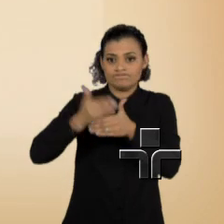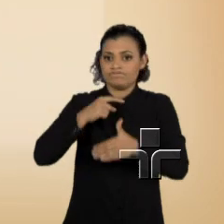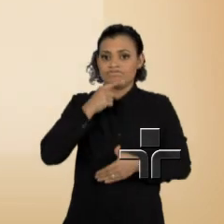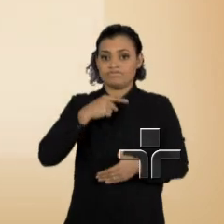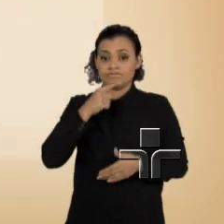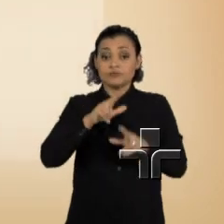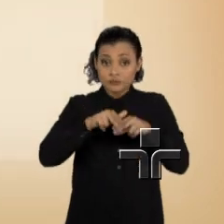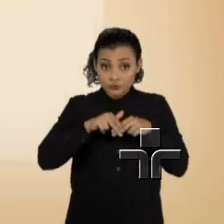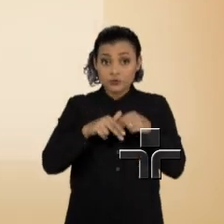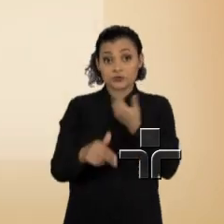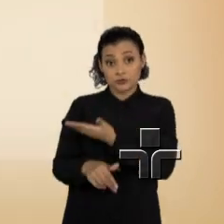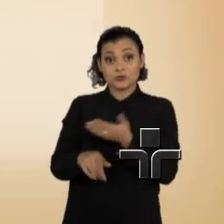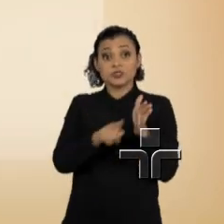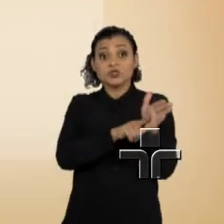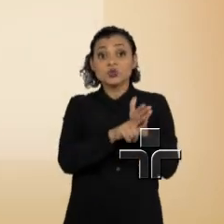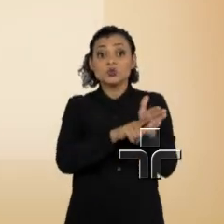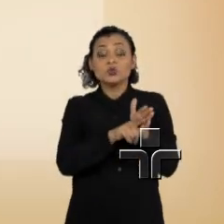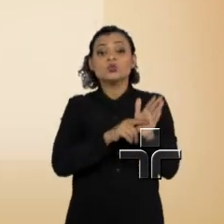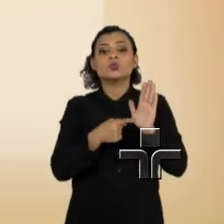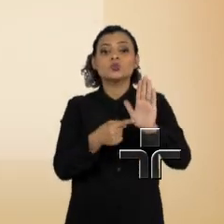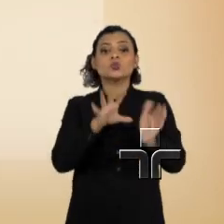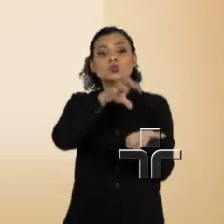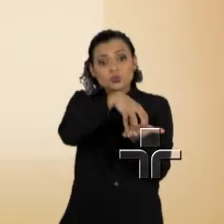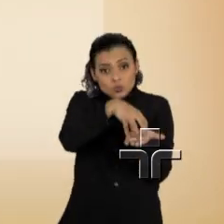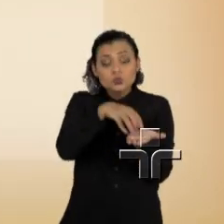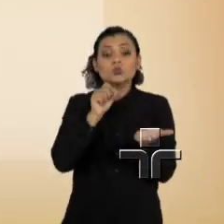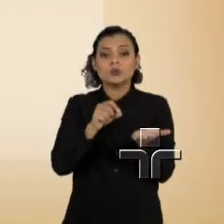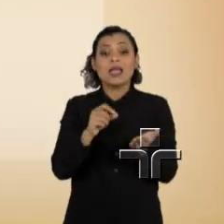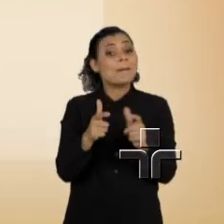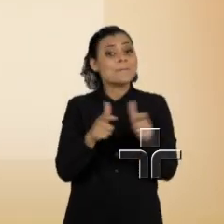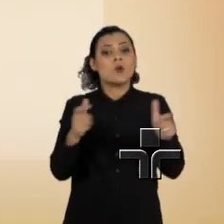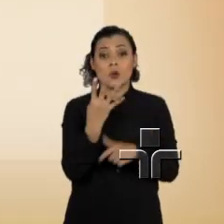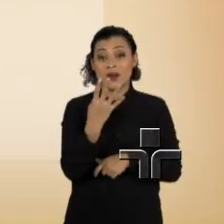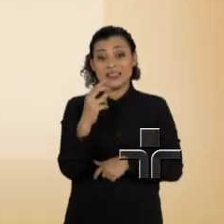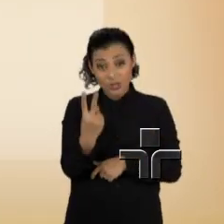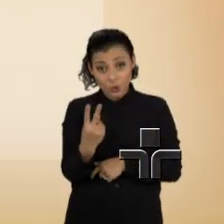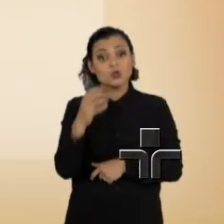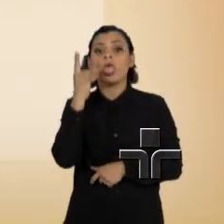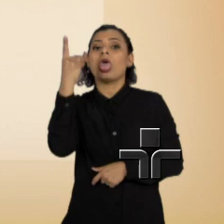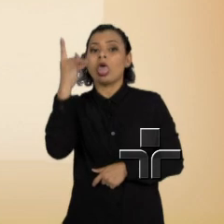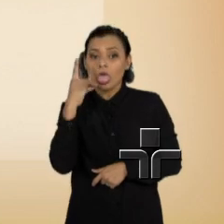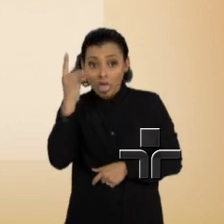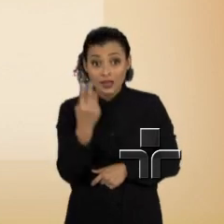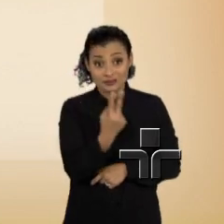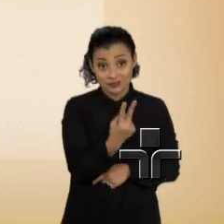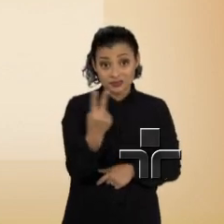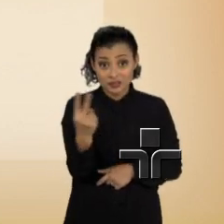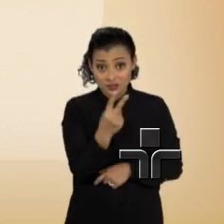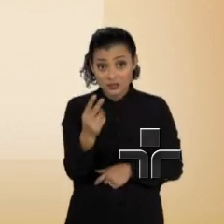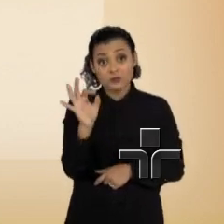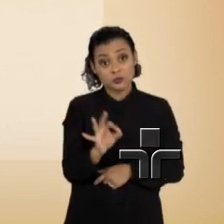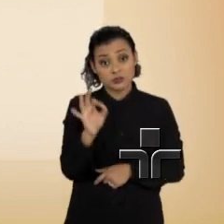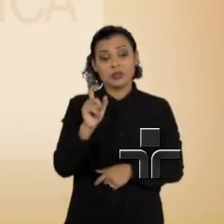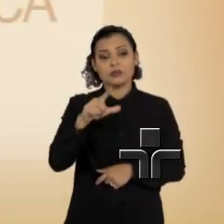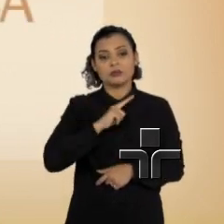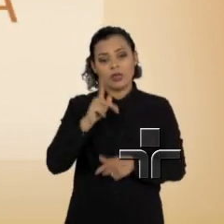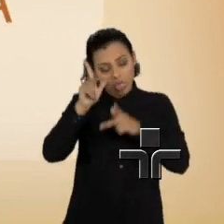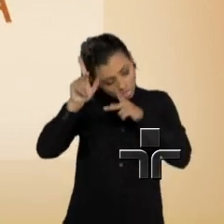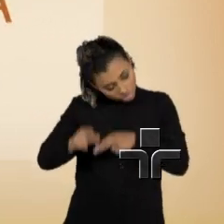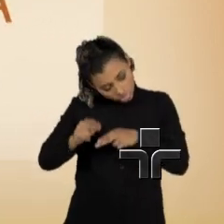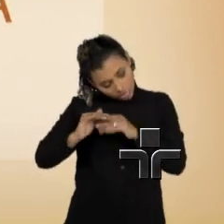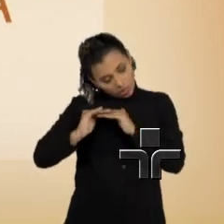Instituto do Sono aponta que 42% dos paulistanos roncam, 33% são portadores de apneia do